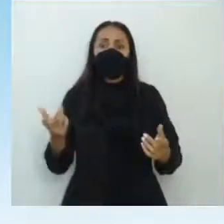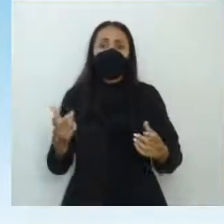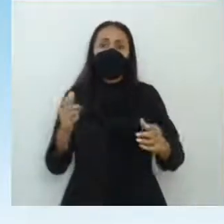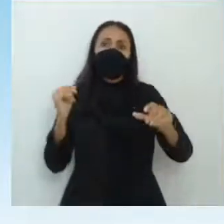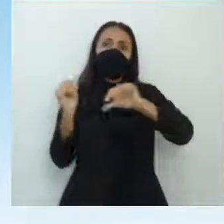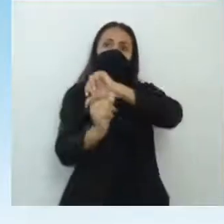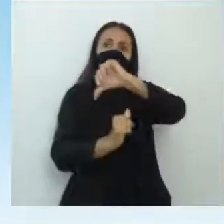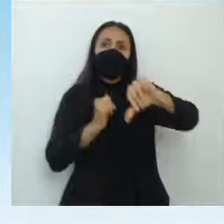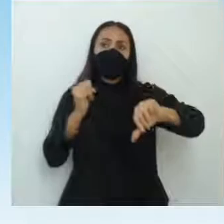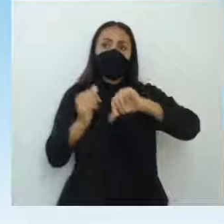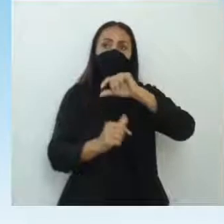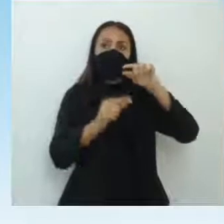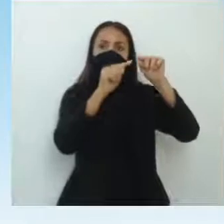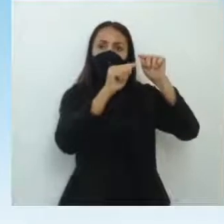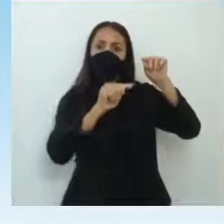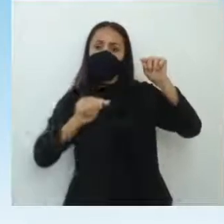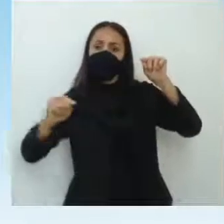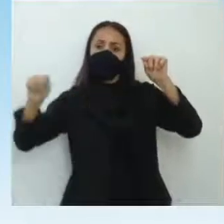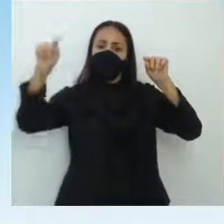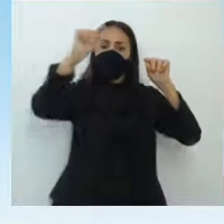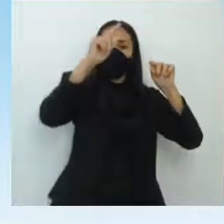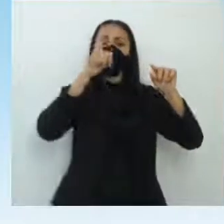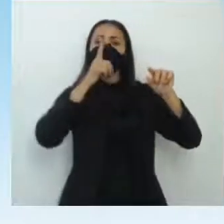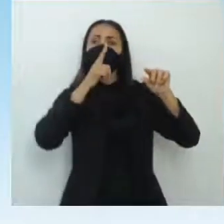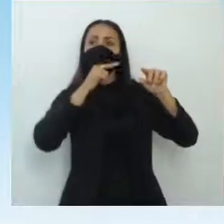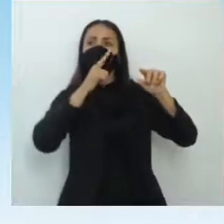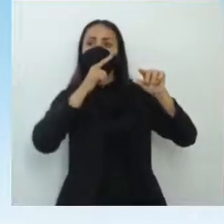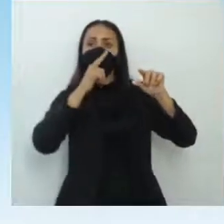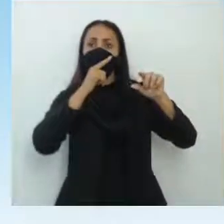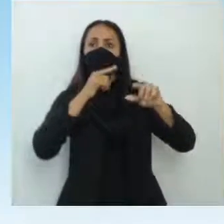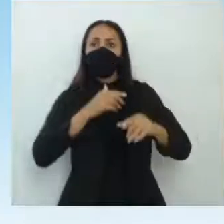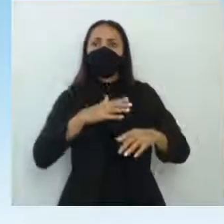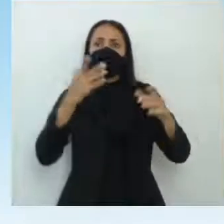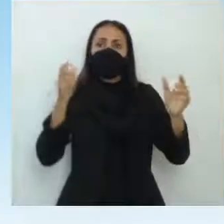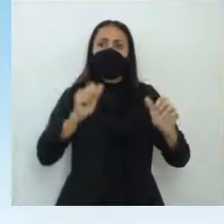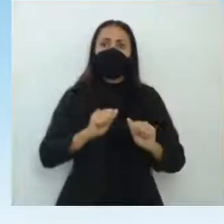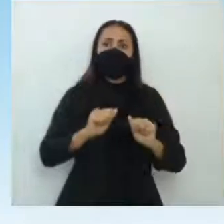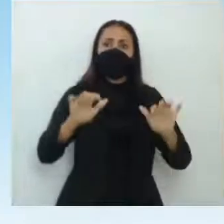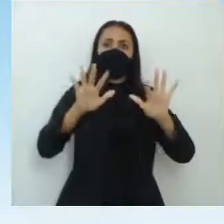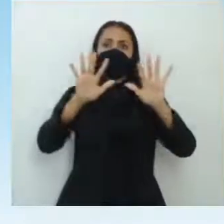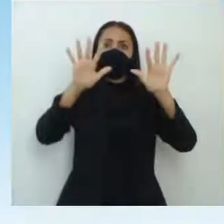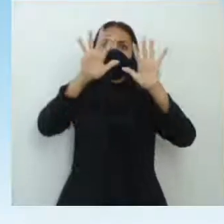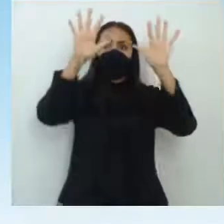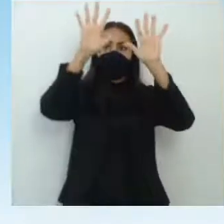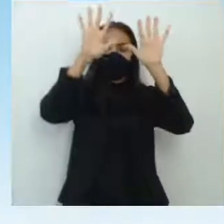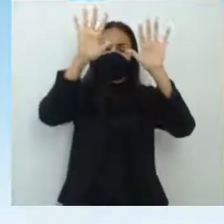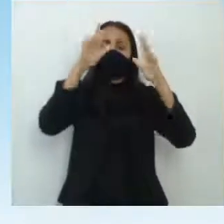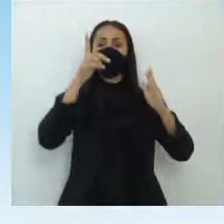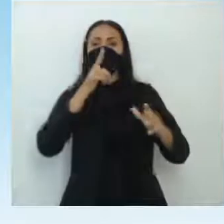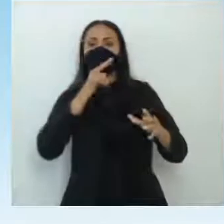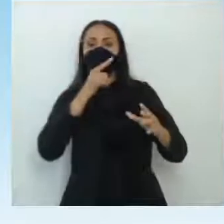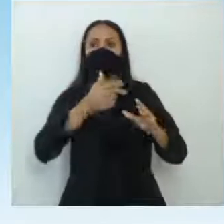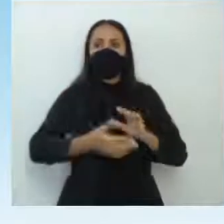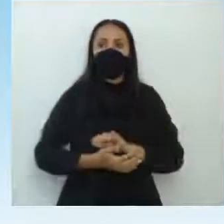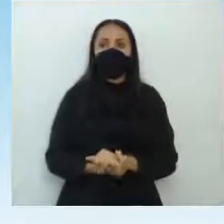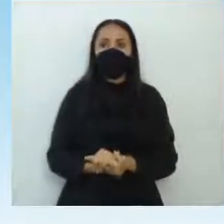alteração do ciclo da água, em razão da evaporação exagerada da